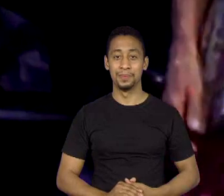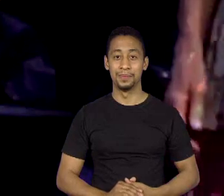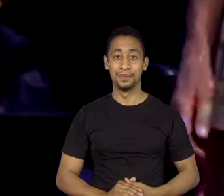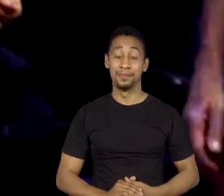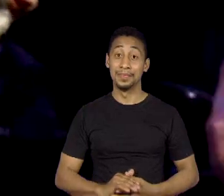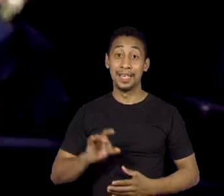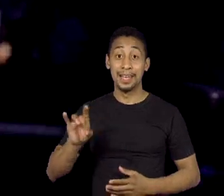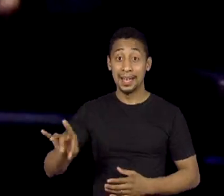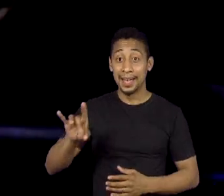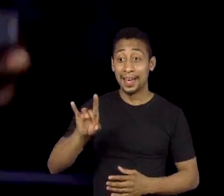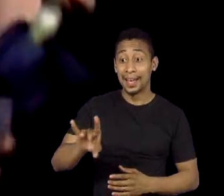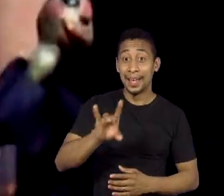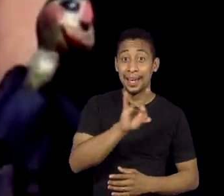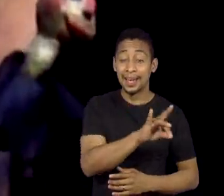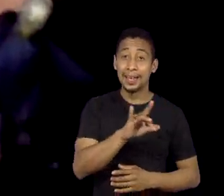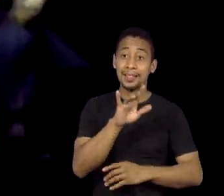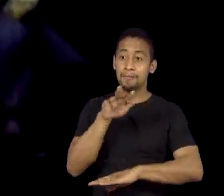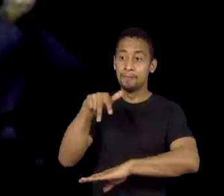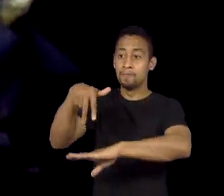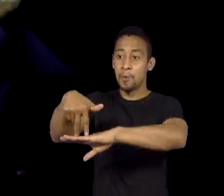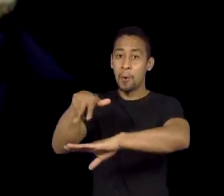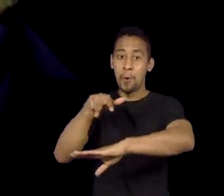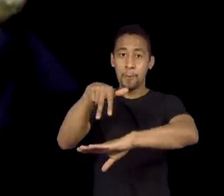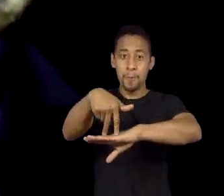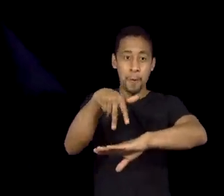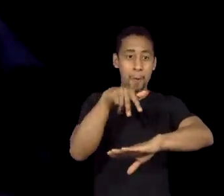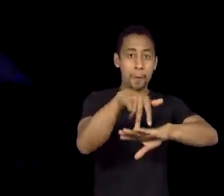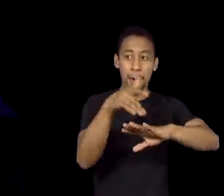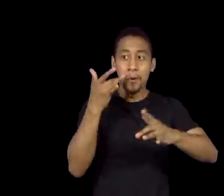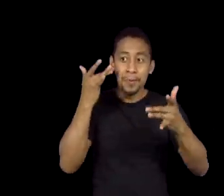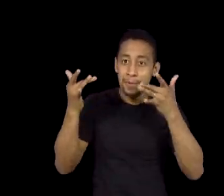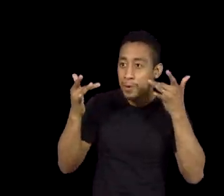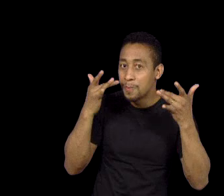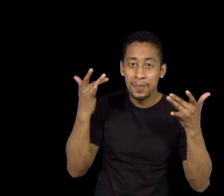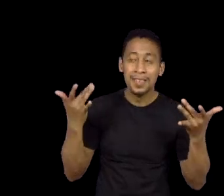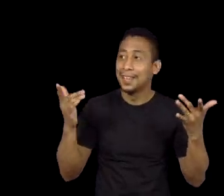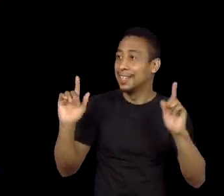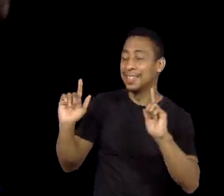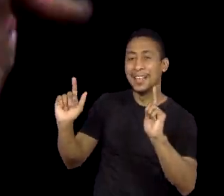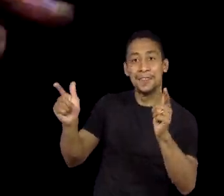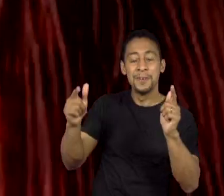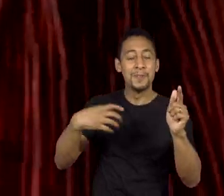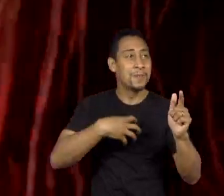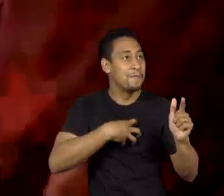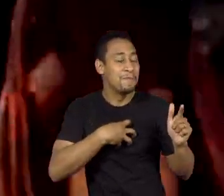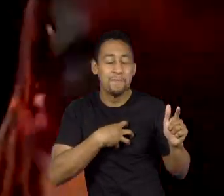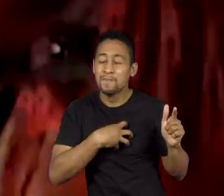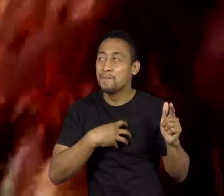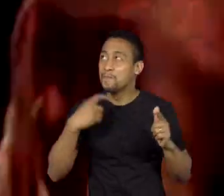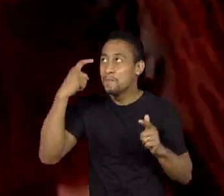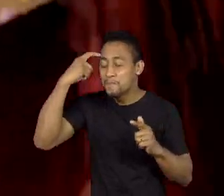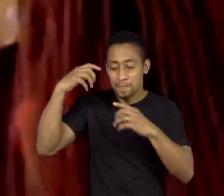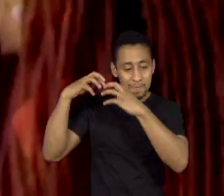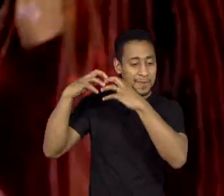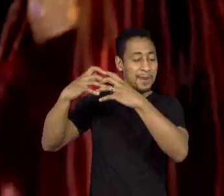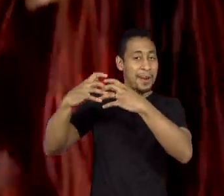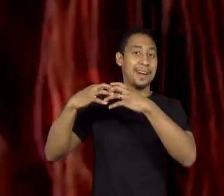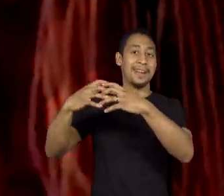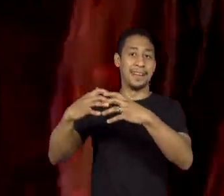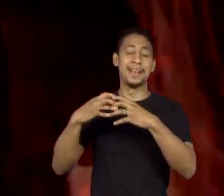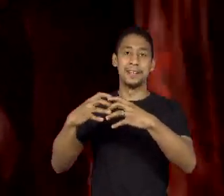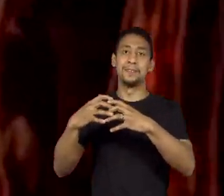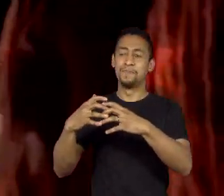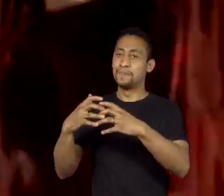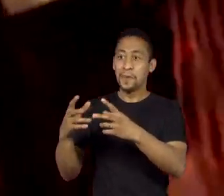Cada peça é uma aventura que envolve, diverte e faz pensar. Ilo realiza como poucos a magia